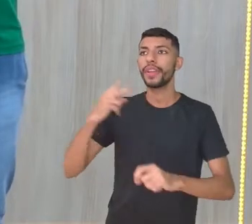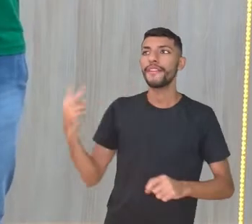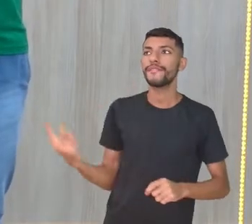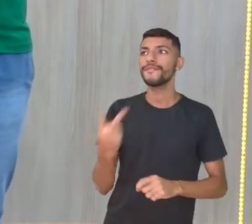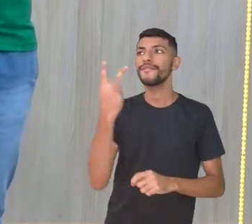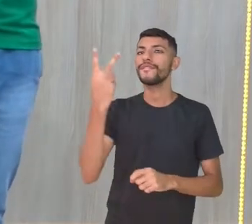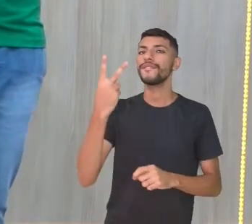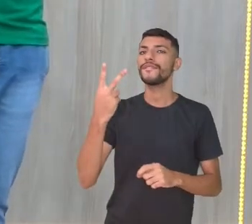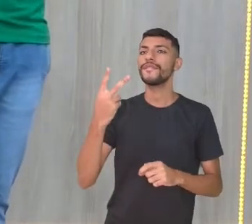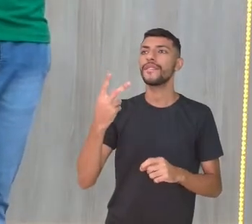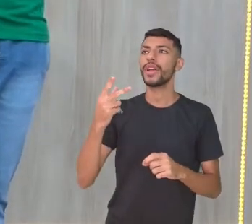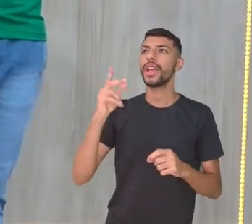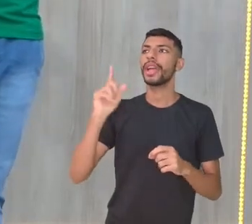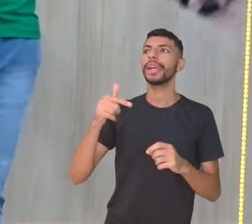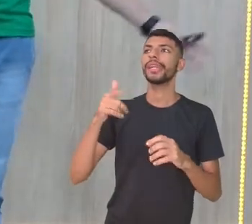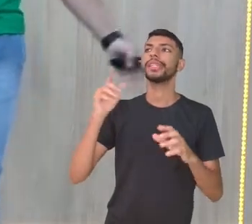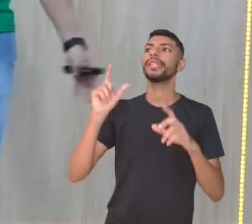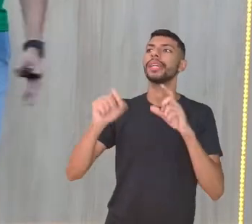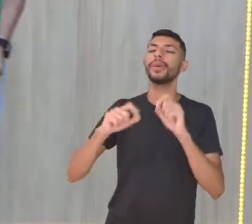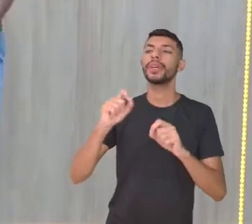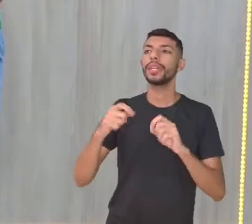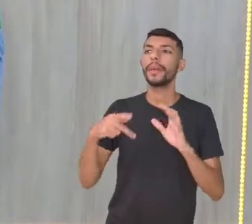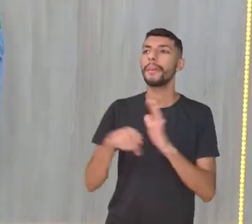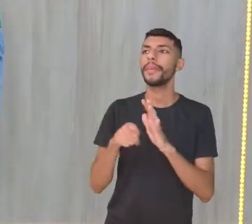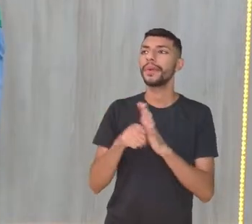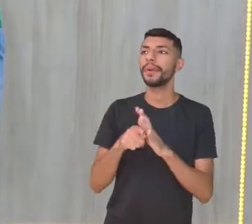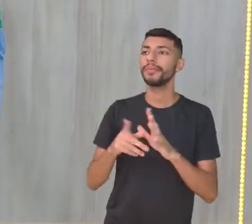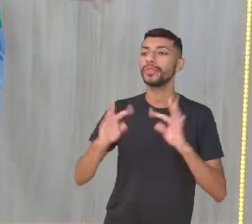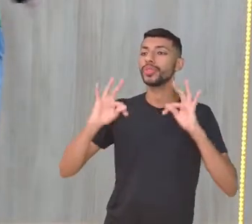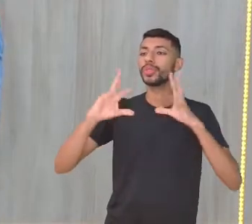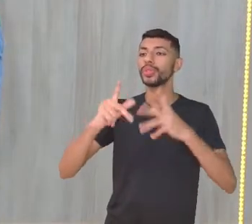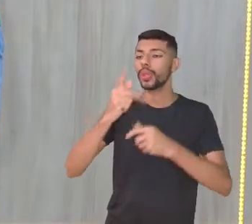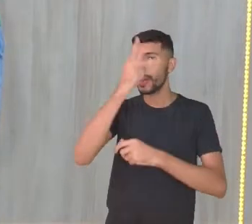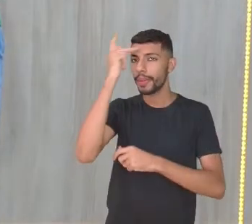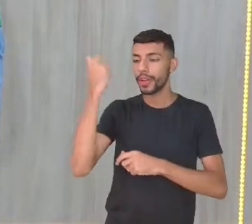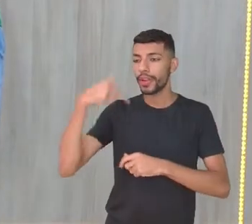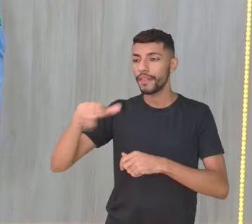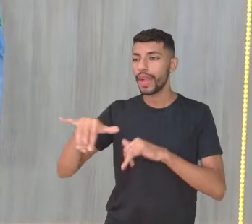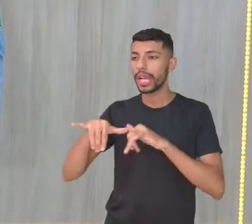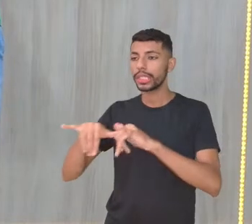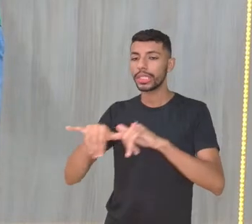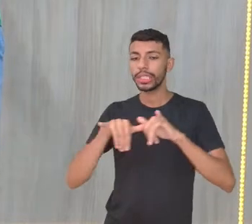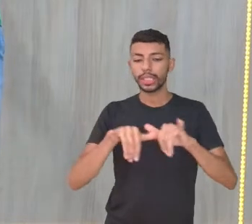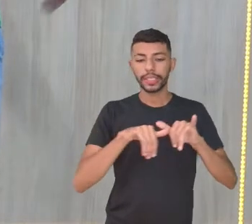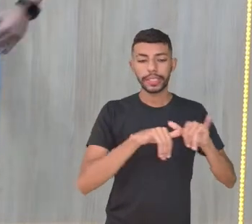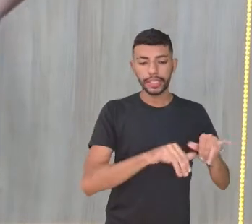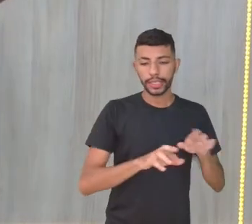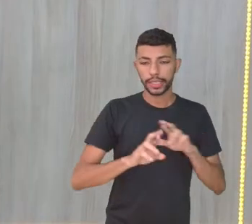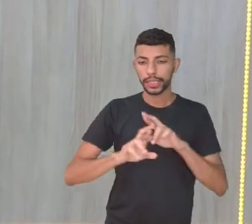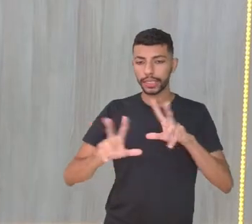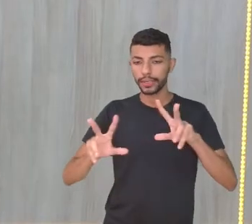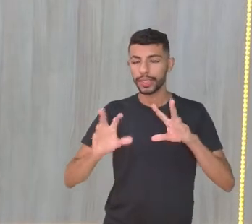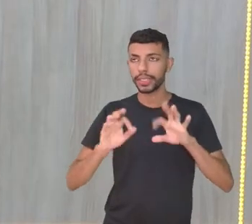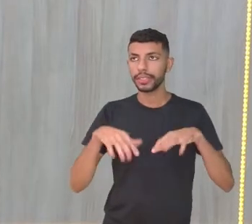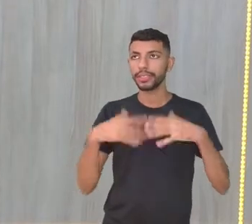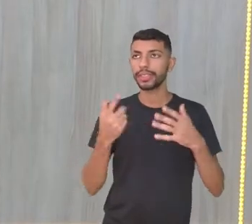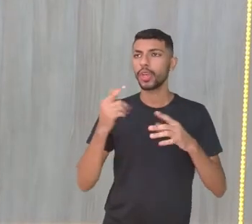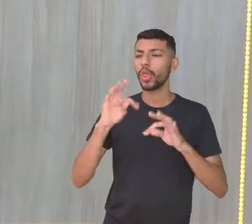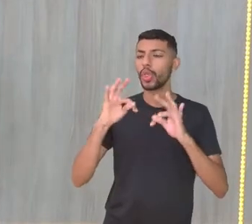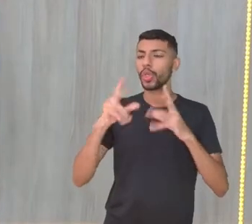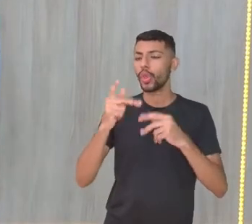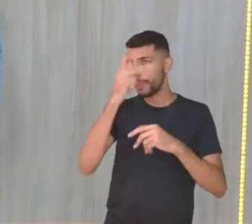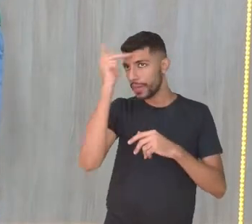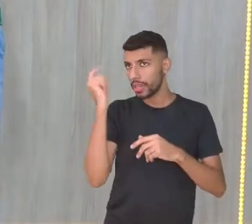para todas as pessoas que vai para mercados diferentes. Todo mundo que vai comprar essa quantidade